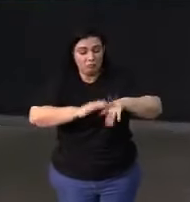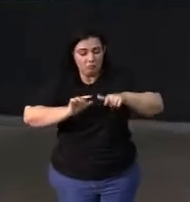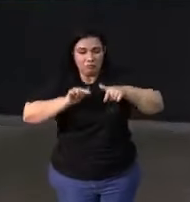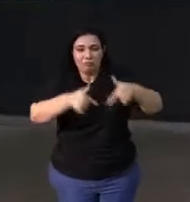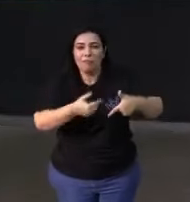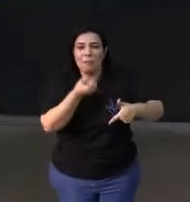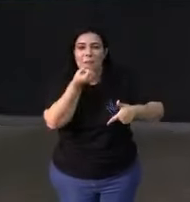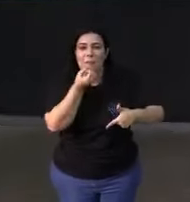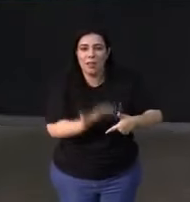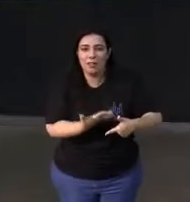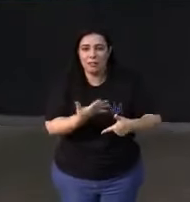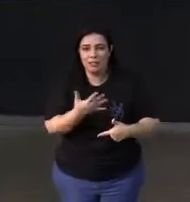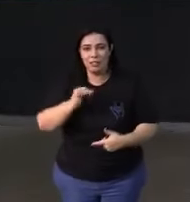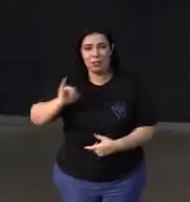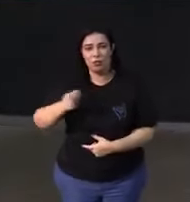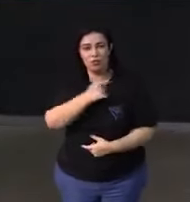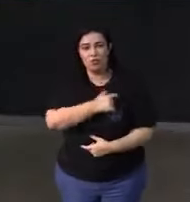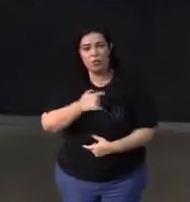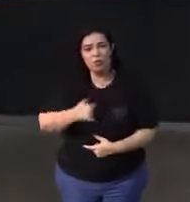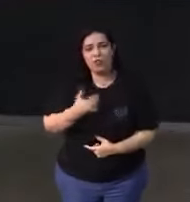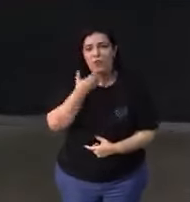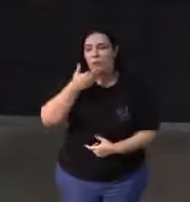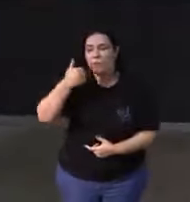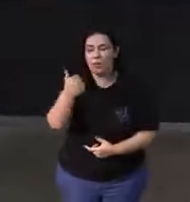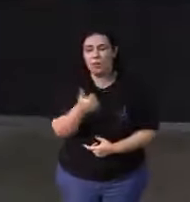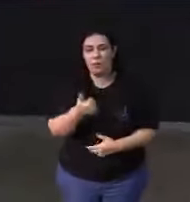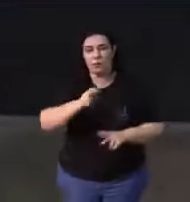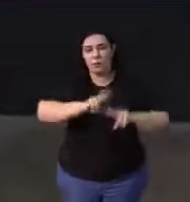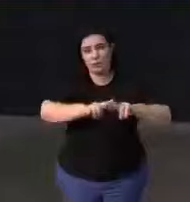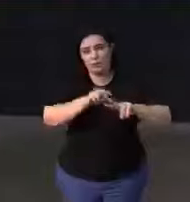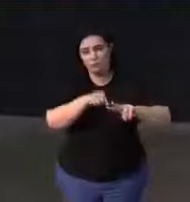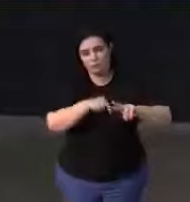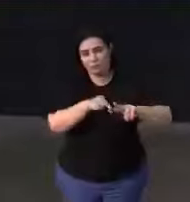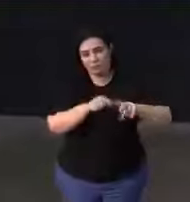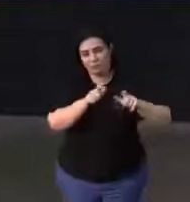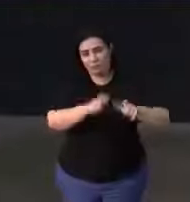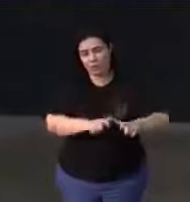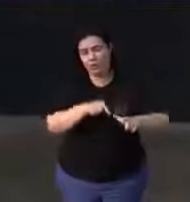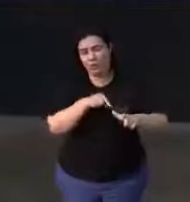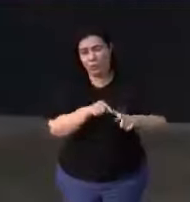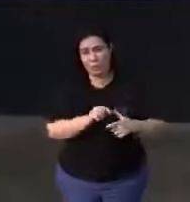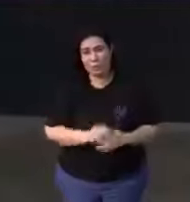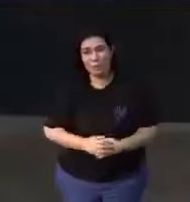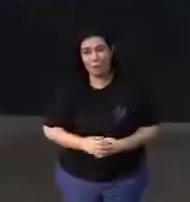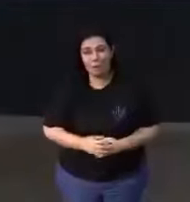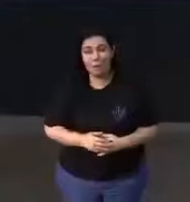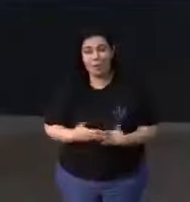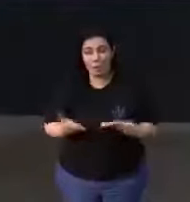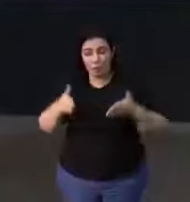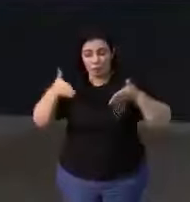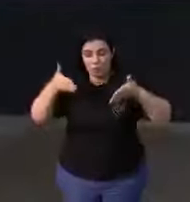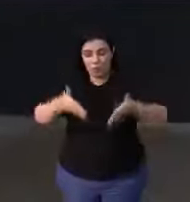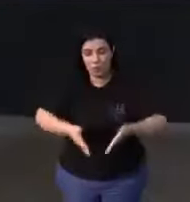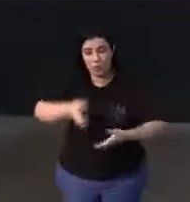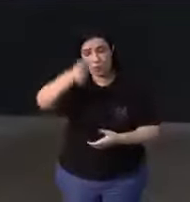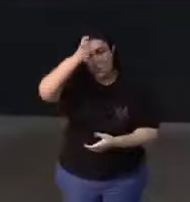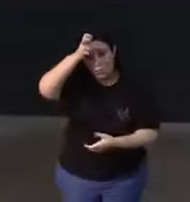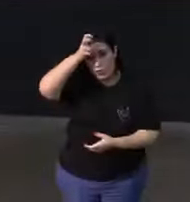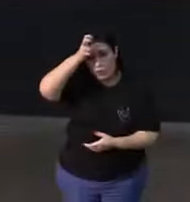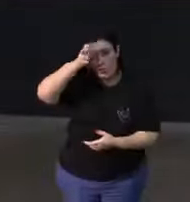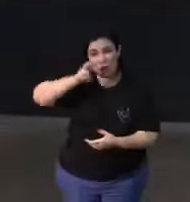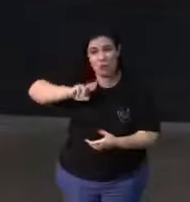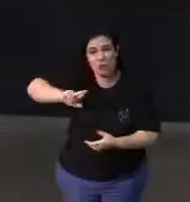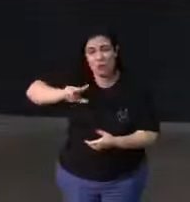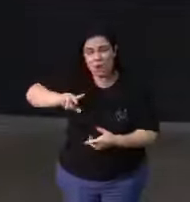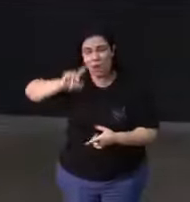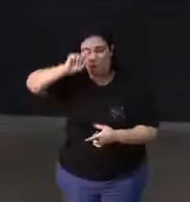bem feito, e José foi o melhor da sua prisão. Quando ele chega no Egito, ele não chega